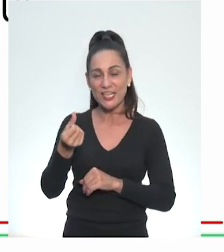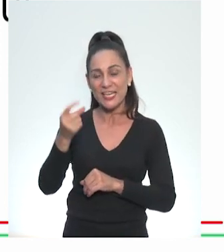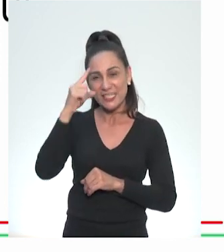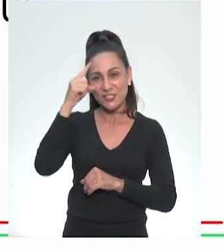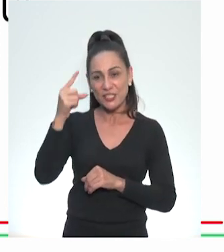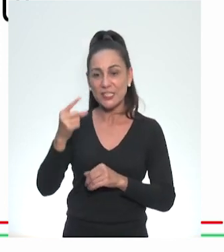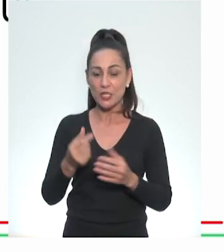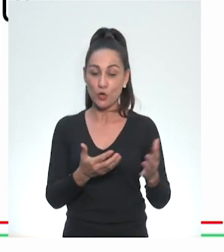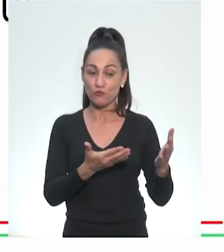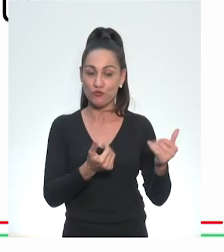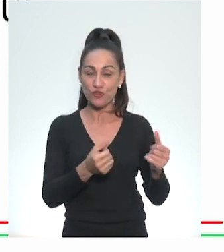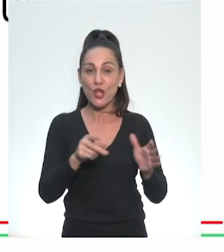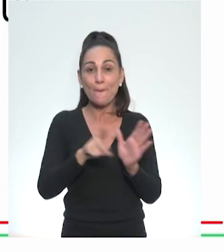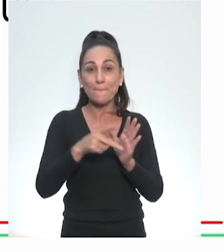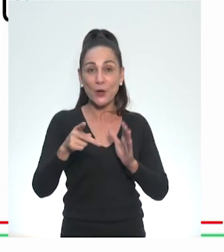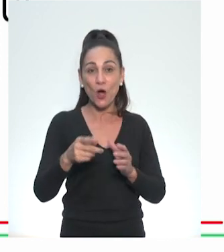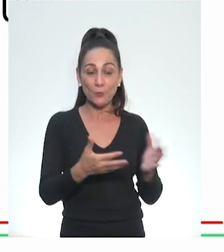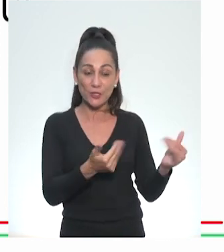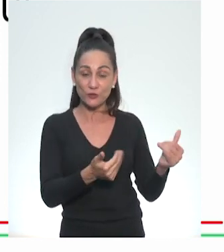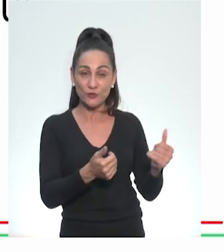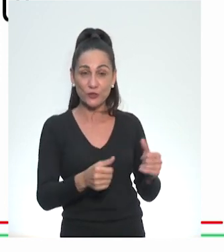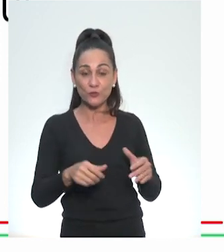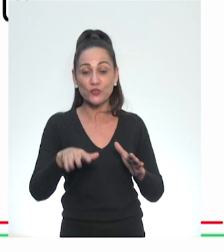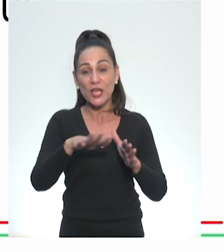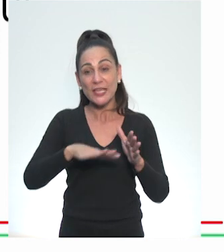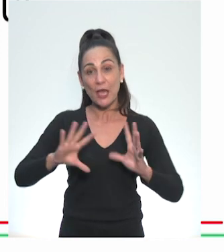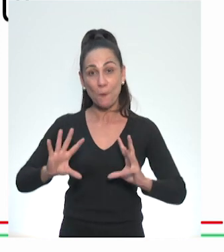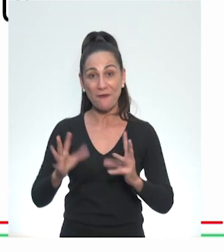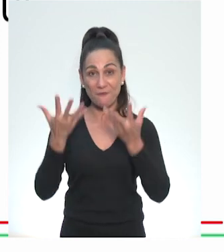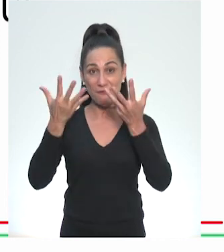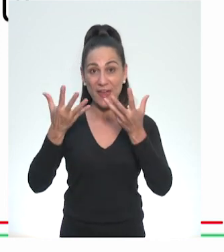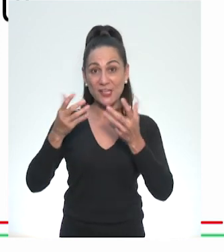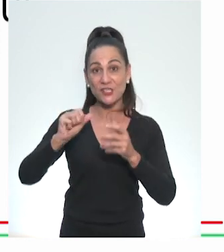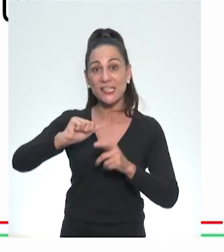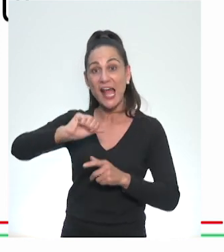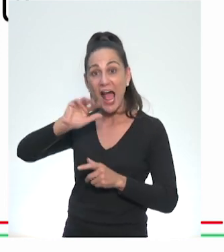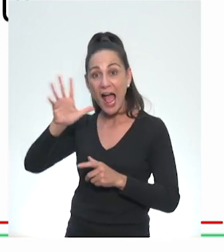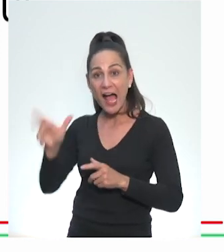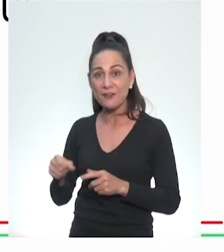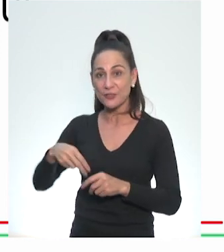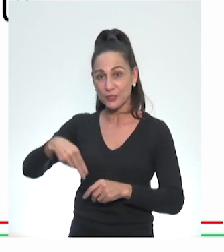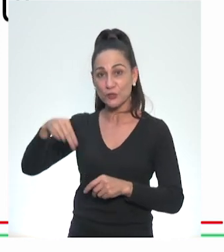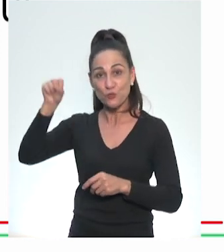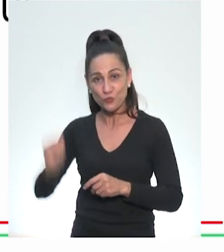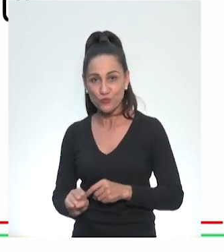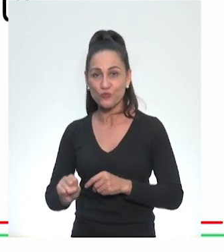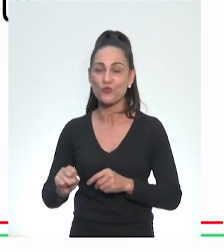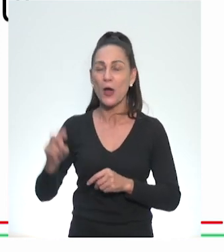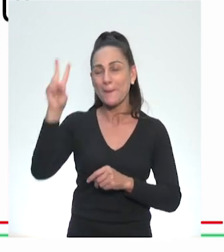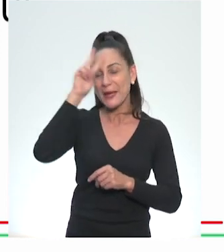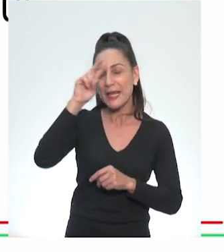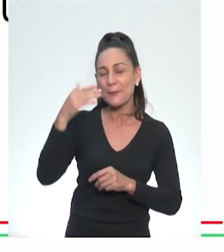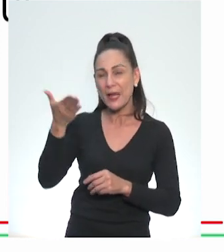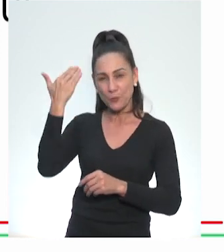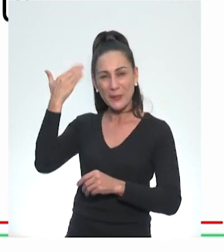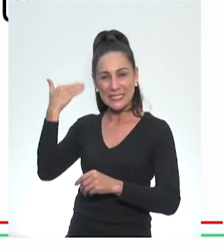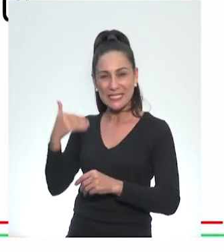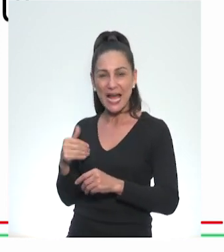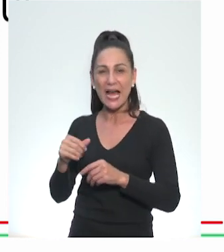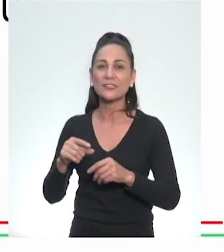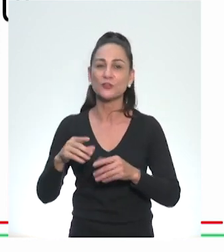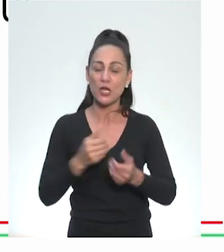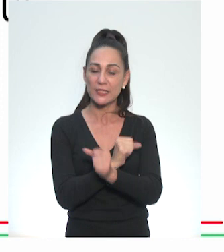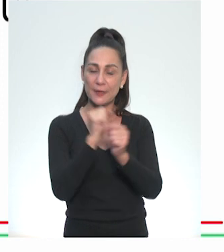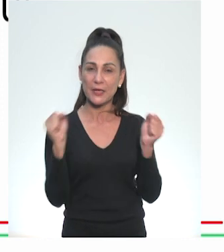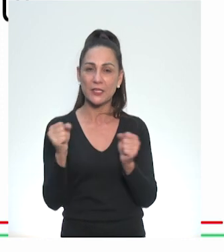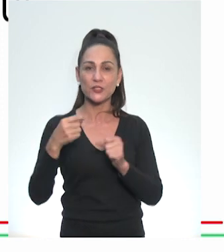da Juventude, que é comemorado na África do Sul. É uma celebração para relembrar o passado. Na manhã do dia 16